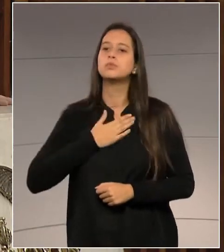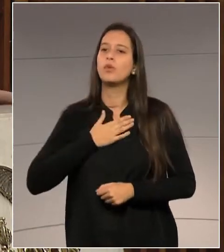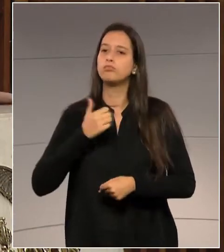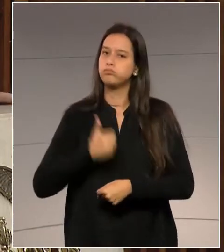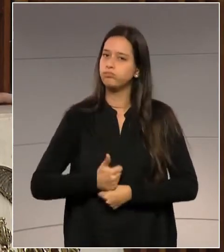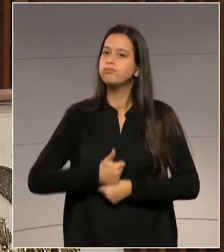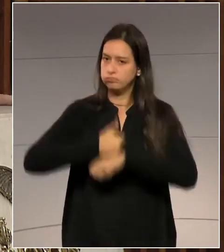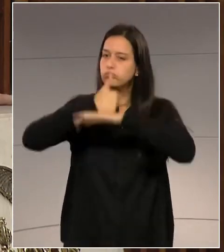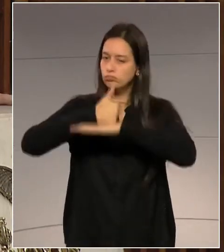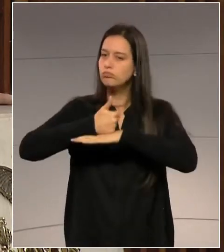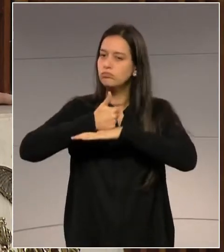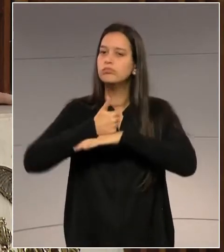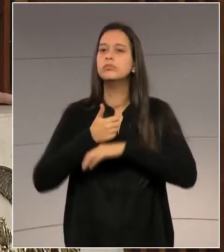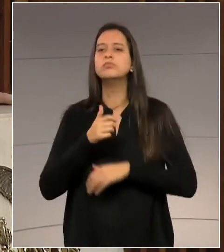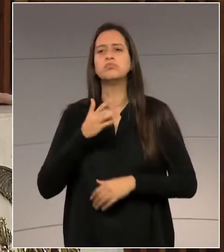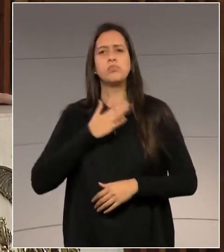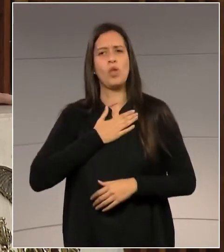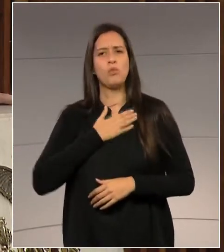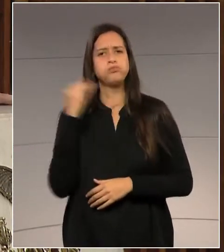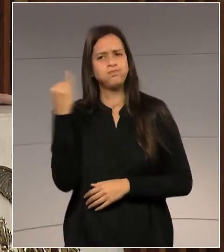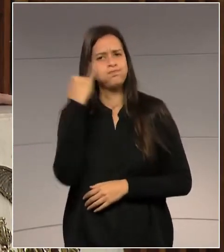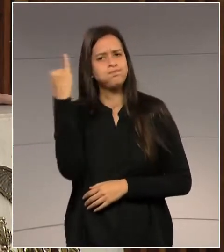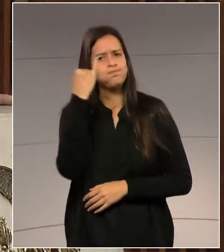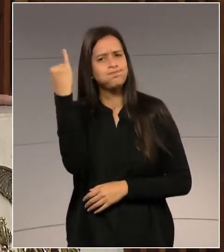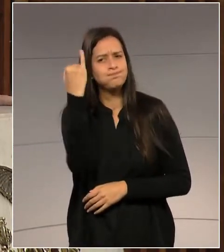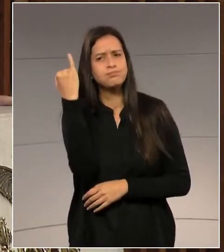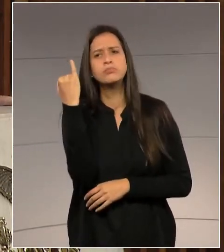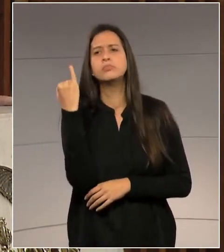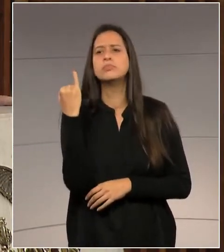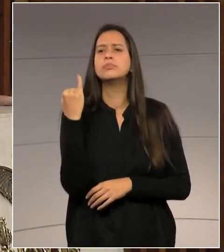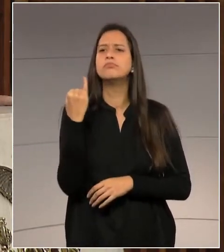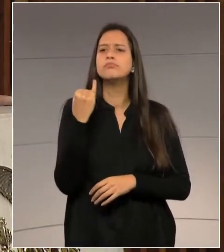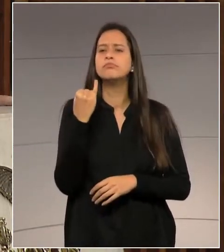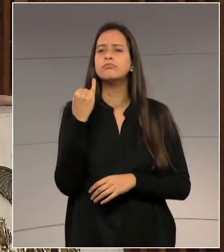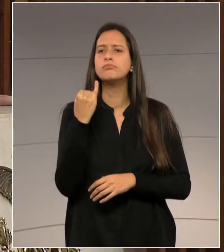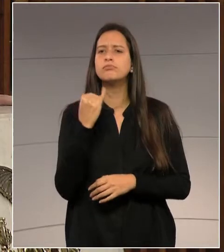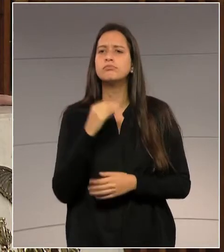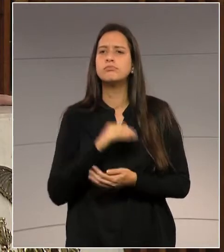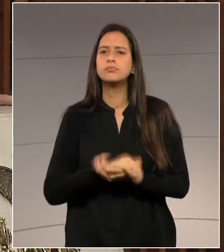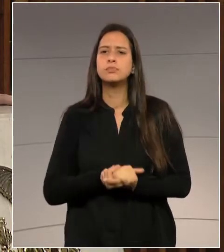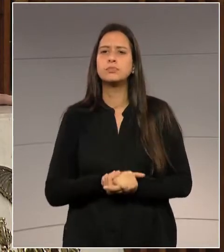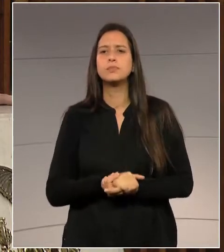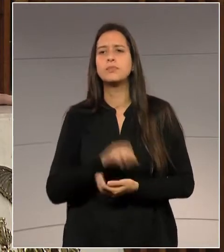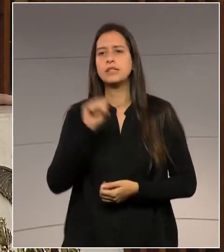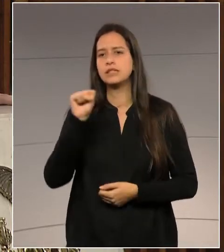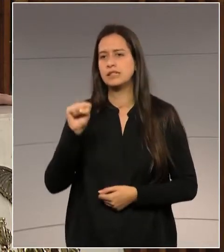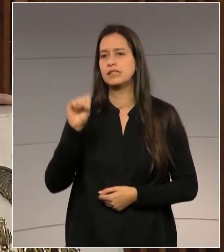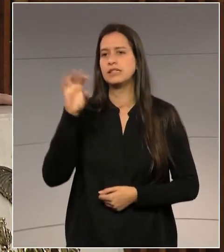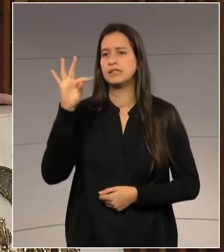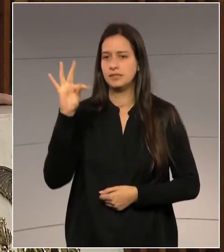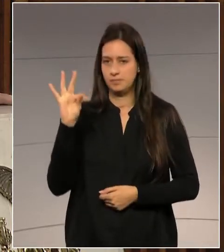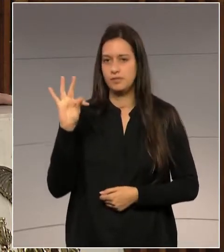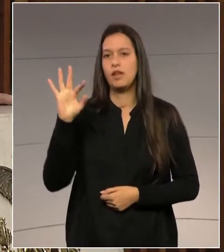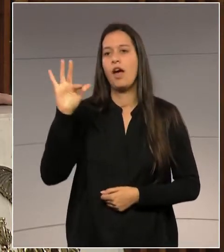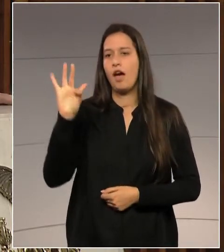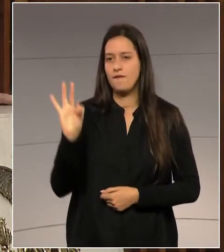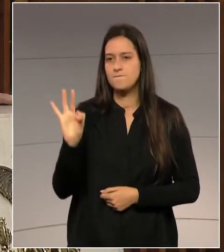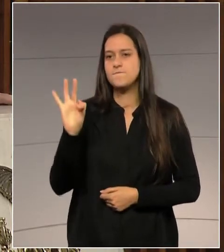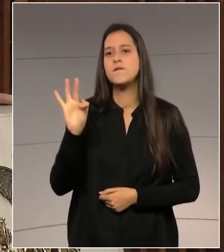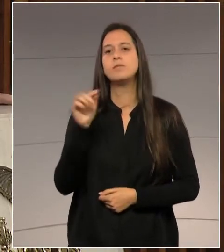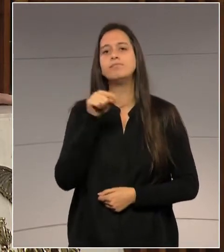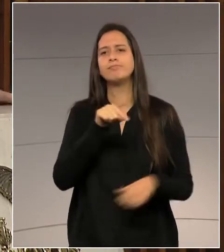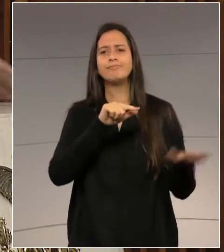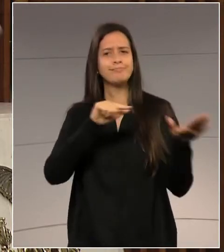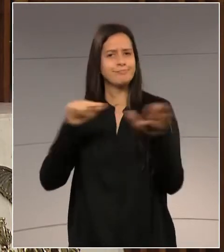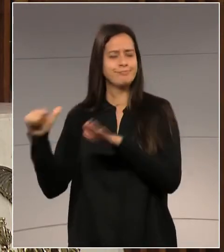fala da importância que foi feita pelo stf na semana passada em se cumprir o que está